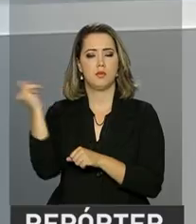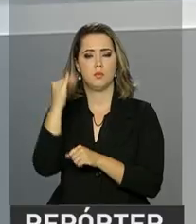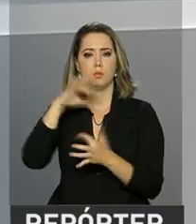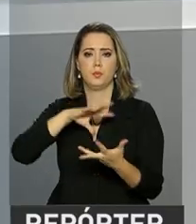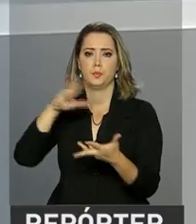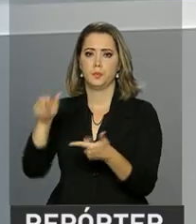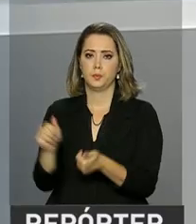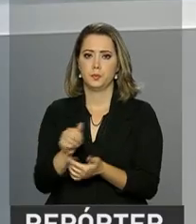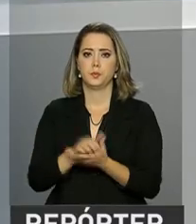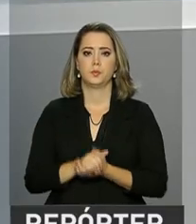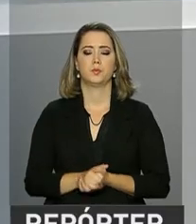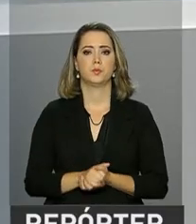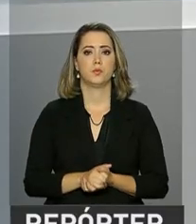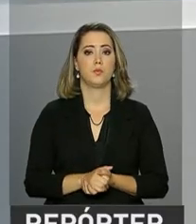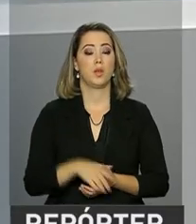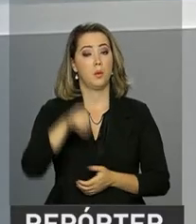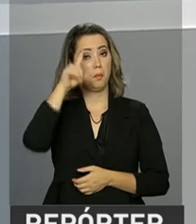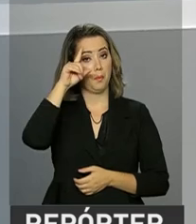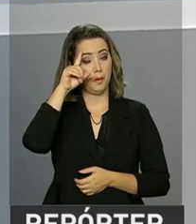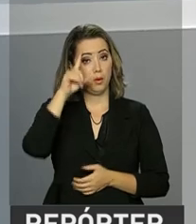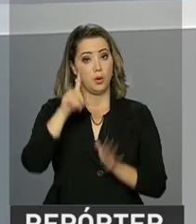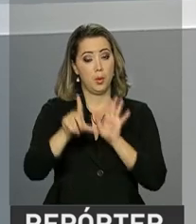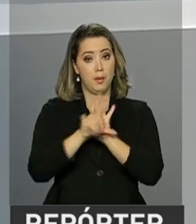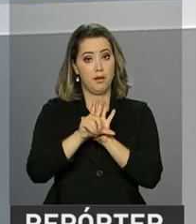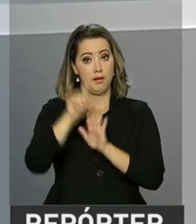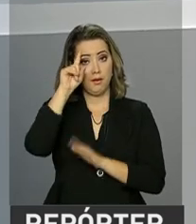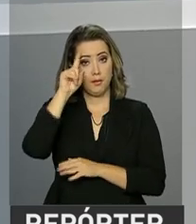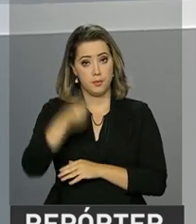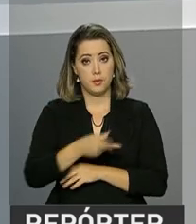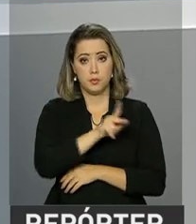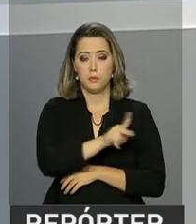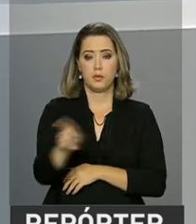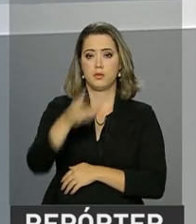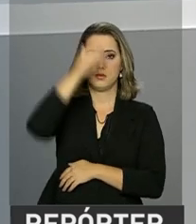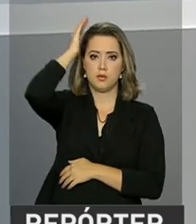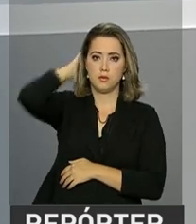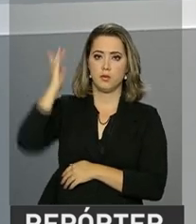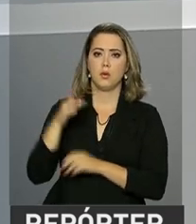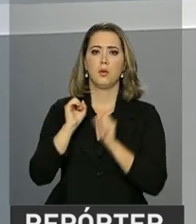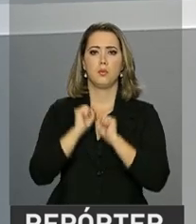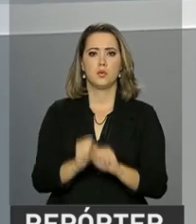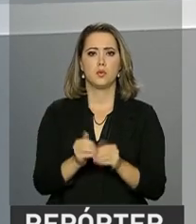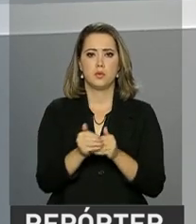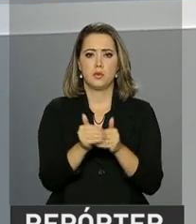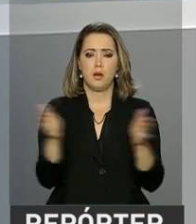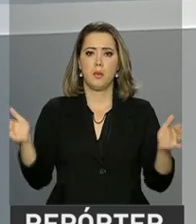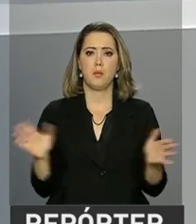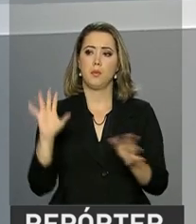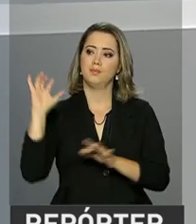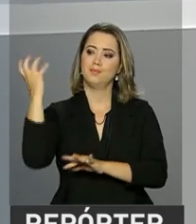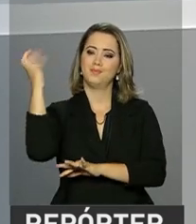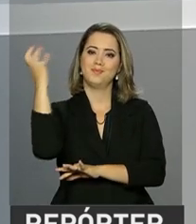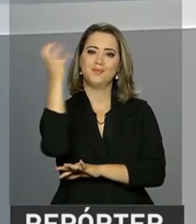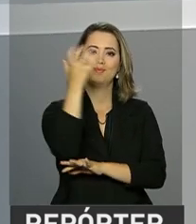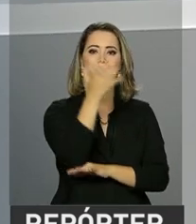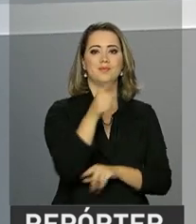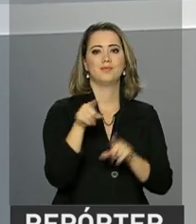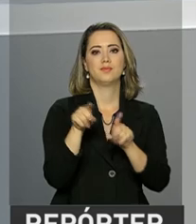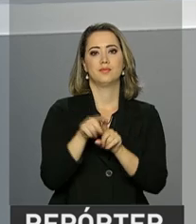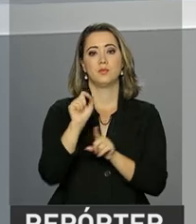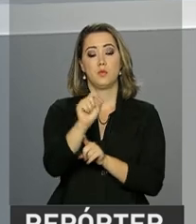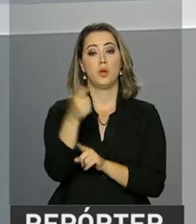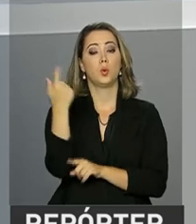países um decreto assinado esta semana pelo presidente Michel Temer permitiu a ampliação do Parque Nacional da Chapada dos